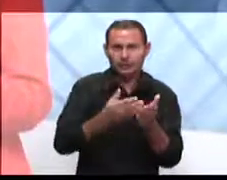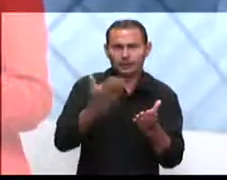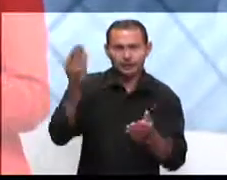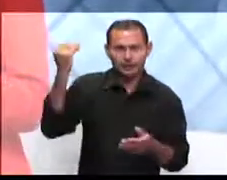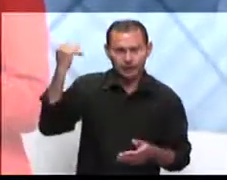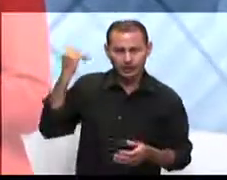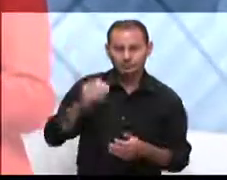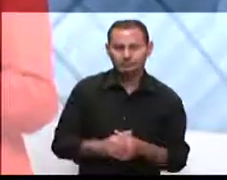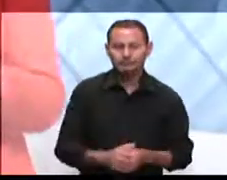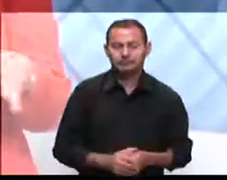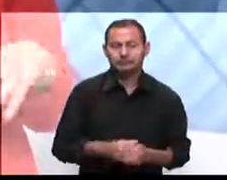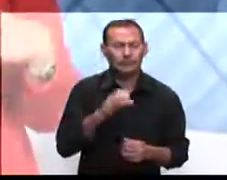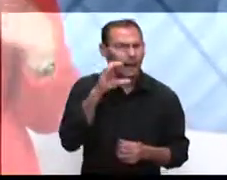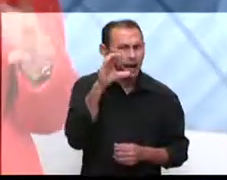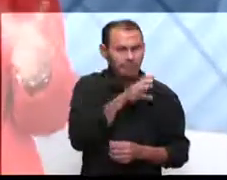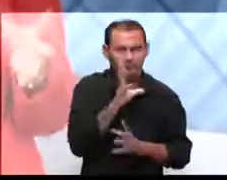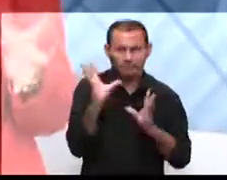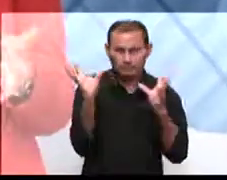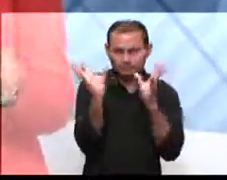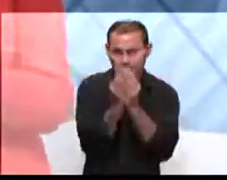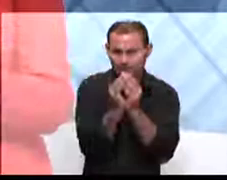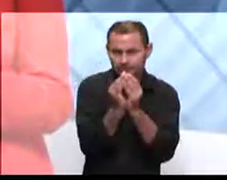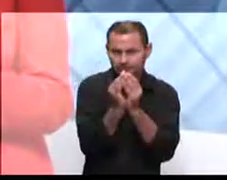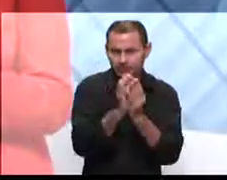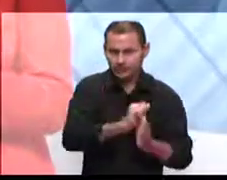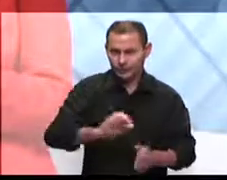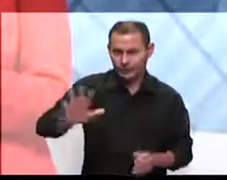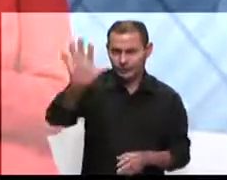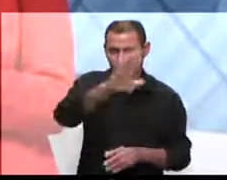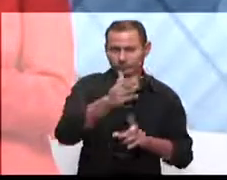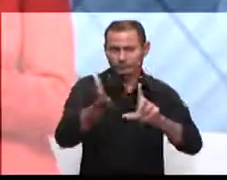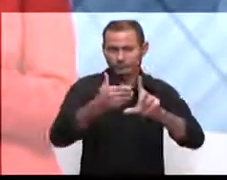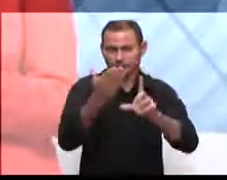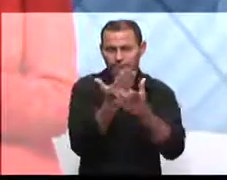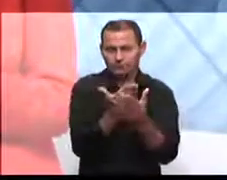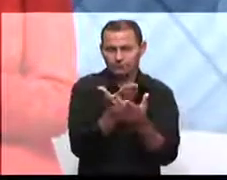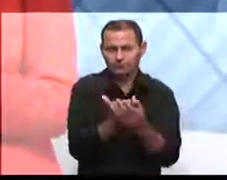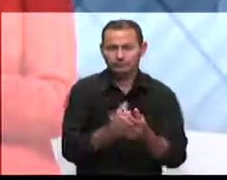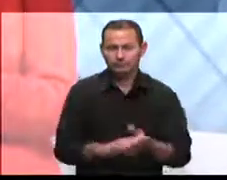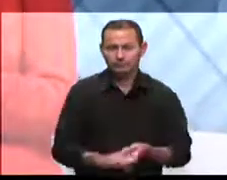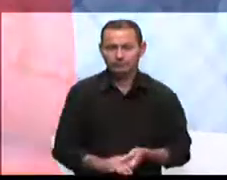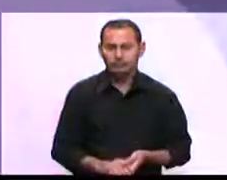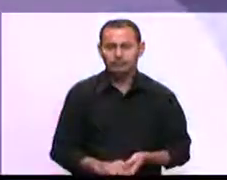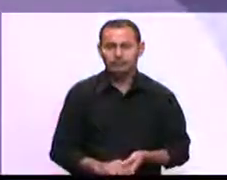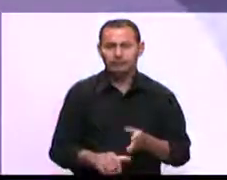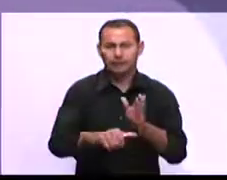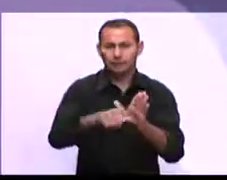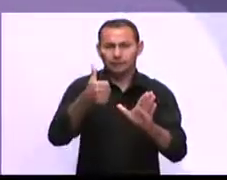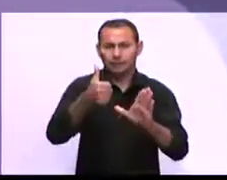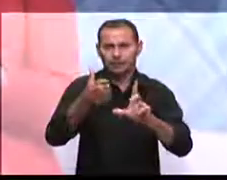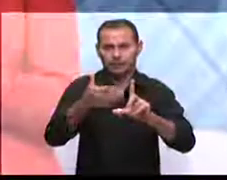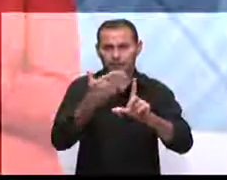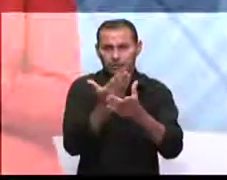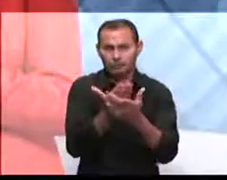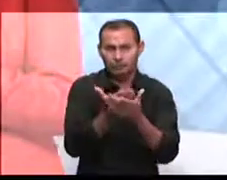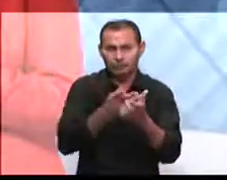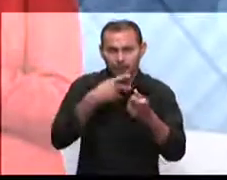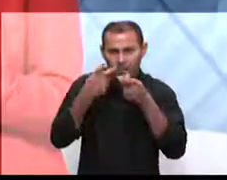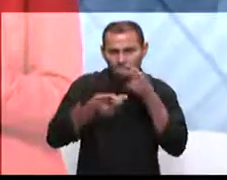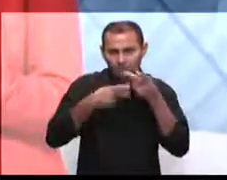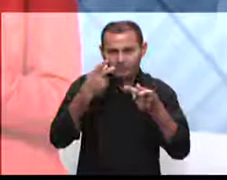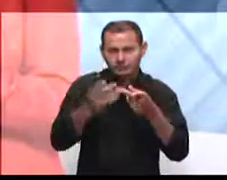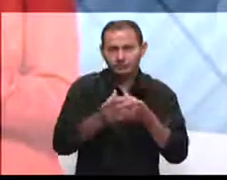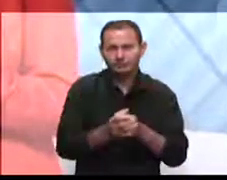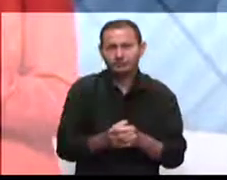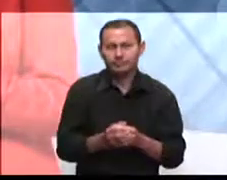últimas aulas. Então, rapidinho, um breve resumo das nossas últimas aulas. Na primeira aula, falamos sobre